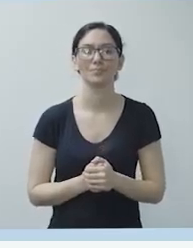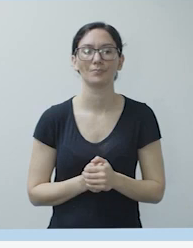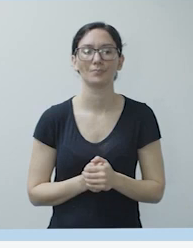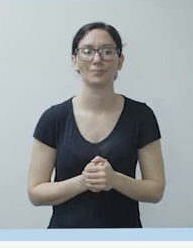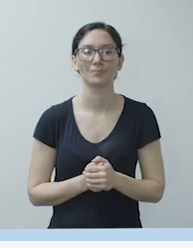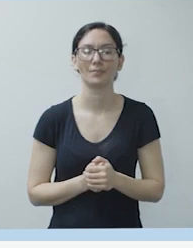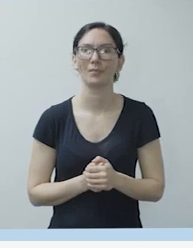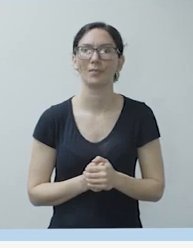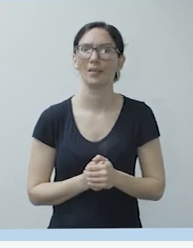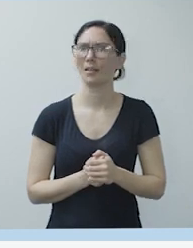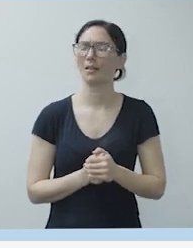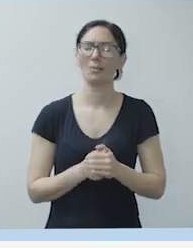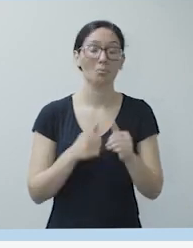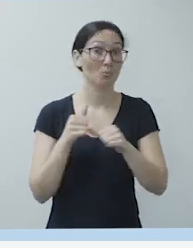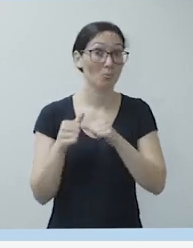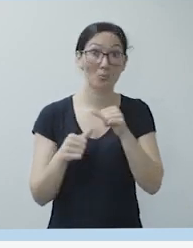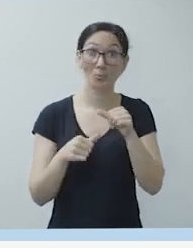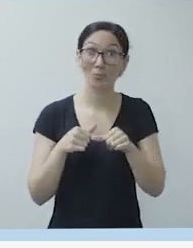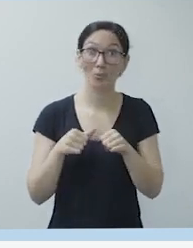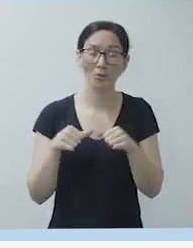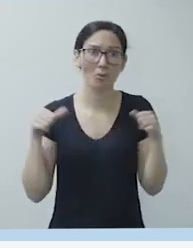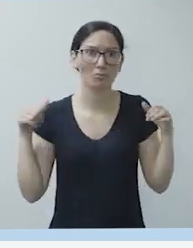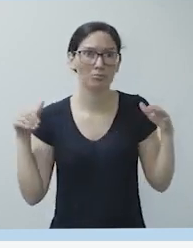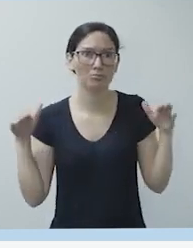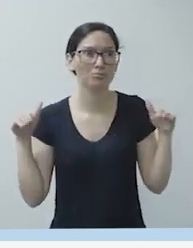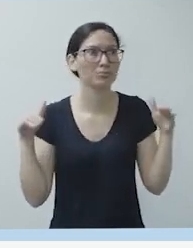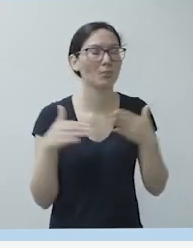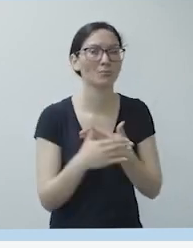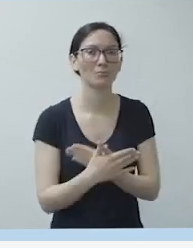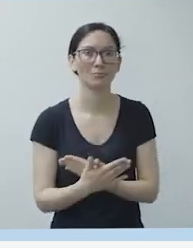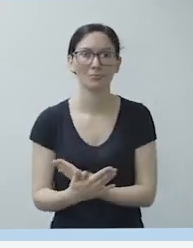Não, agora o que apareceu? Uma